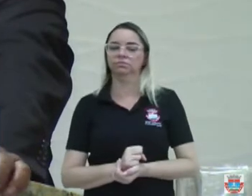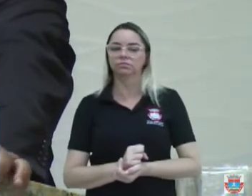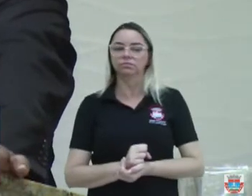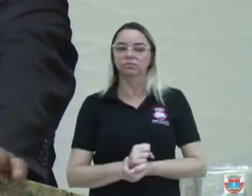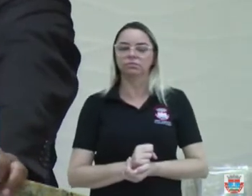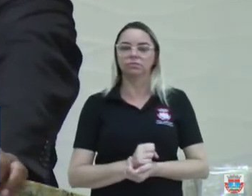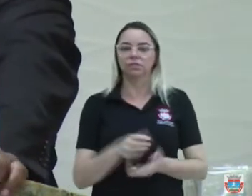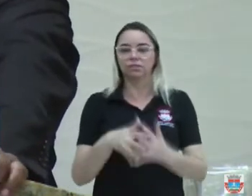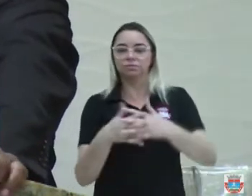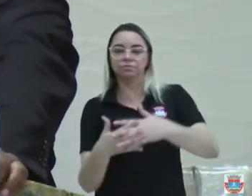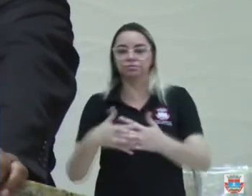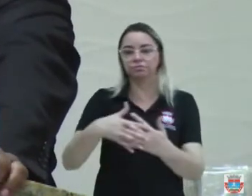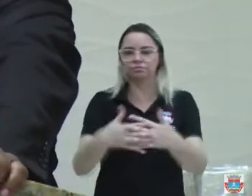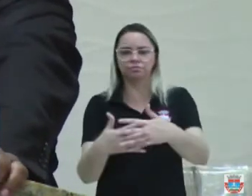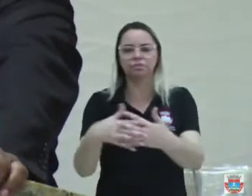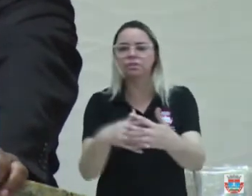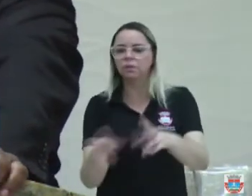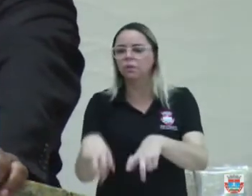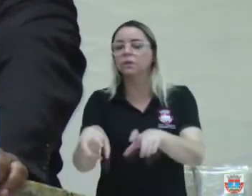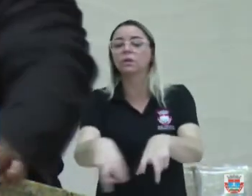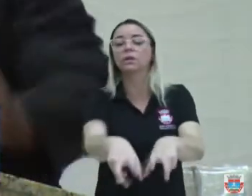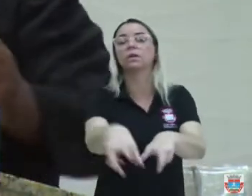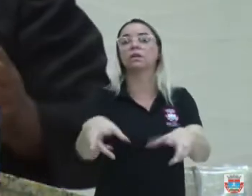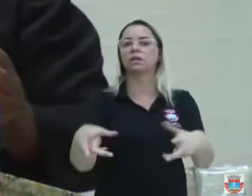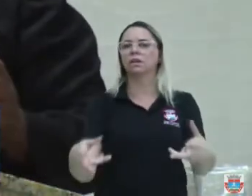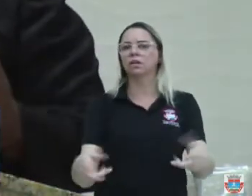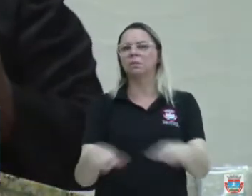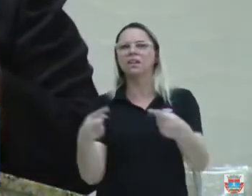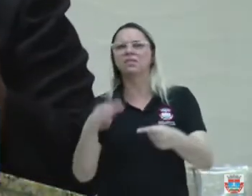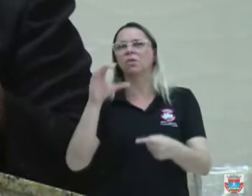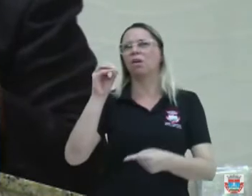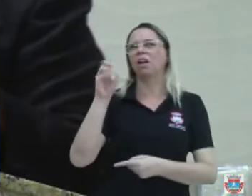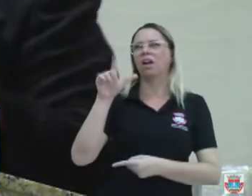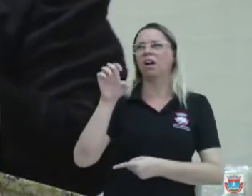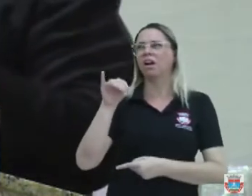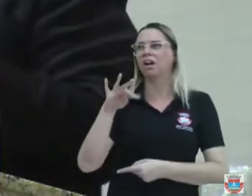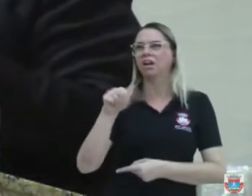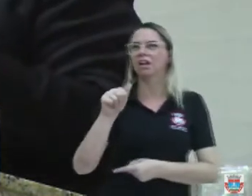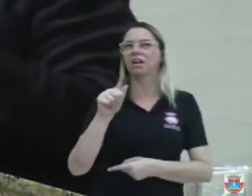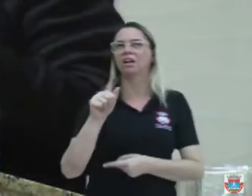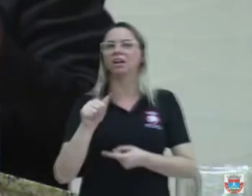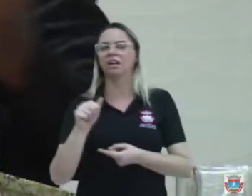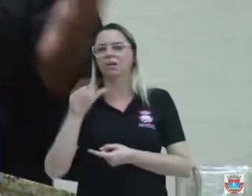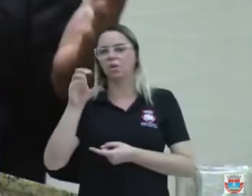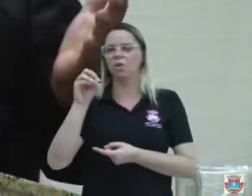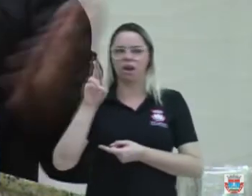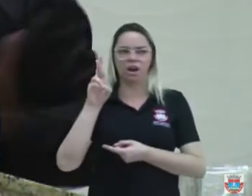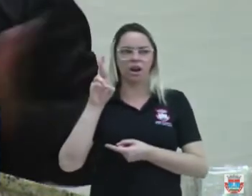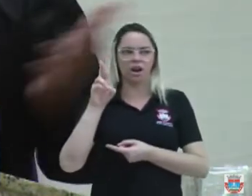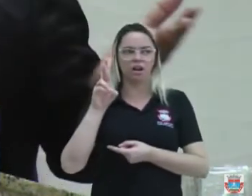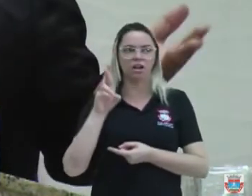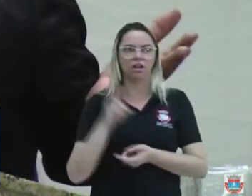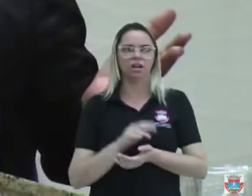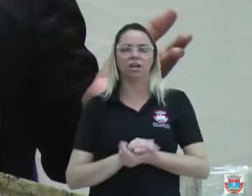Passa a máquina na estrada, vai passando, aos poucos nós sabemos que tem dificuldade. Agora a toleira, onde interdita que o cara não pode passar, tem que se